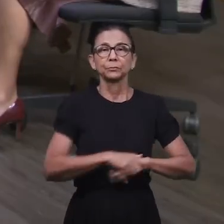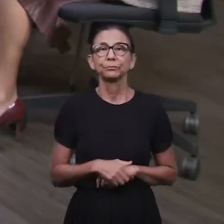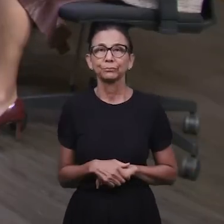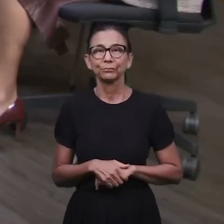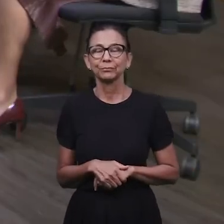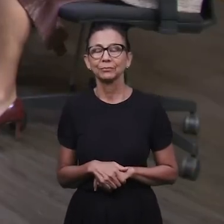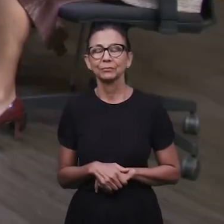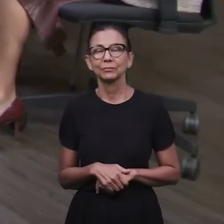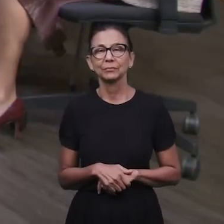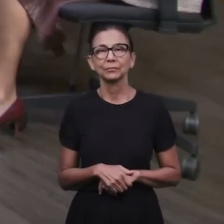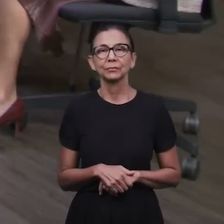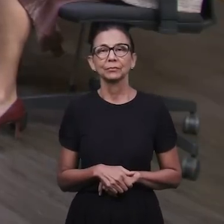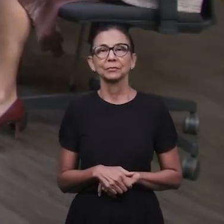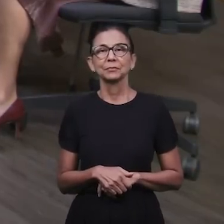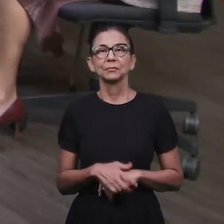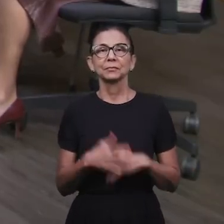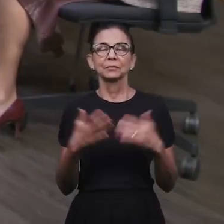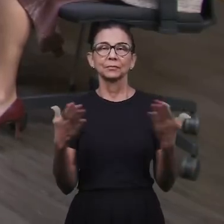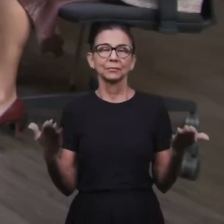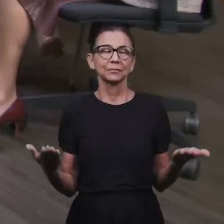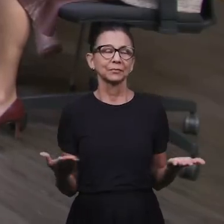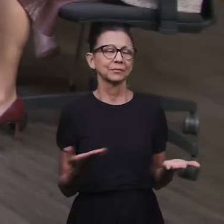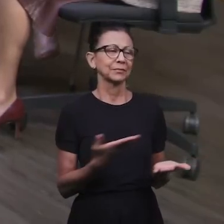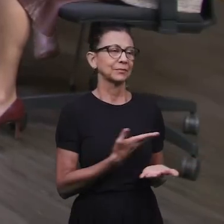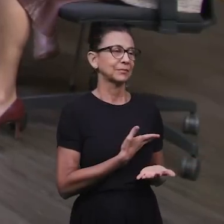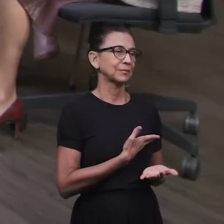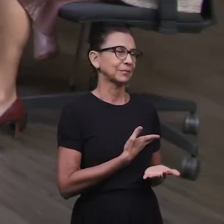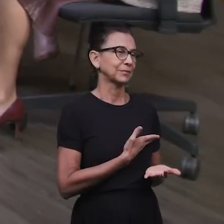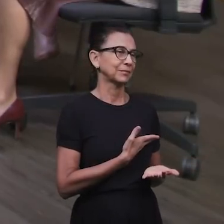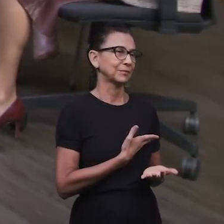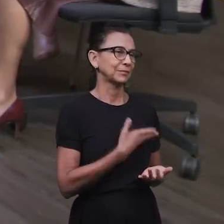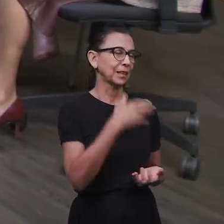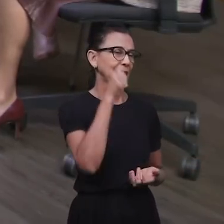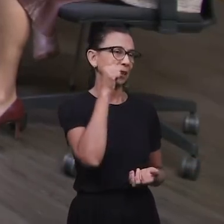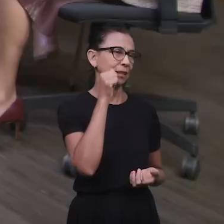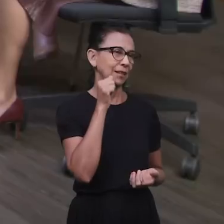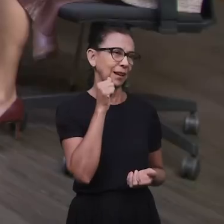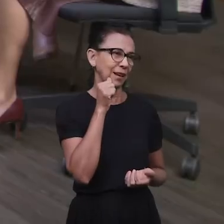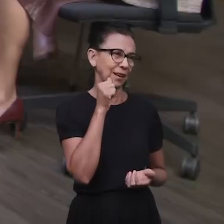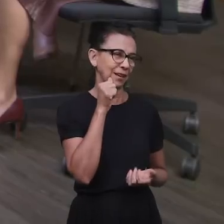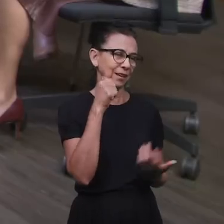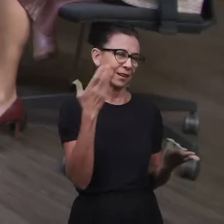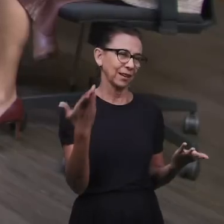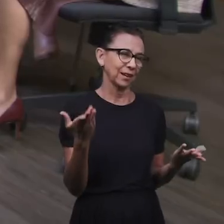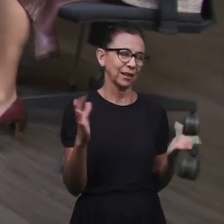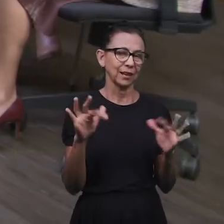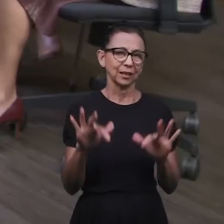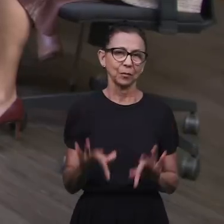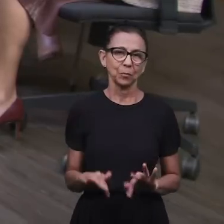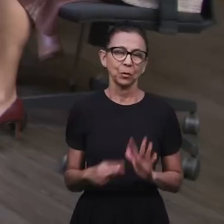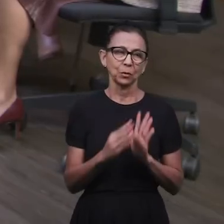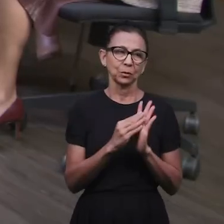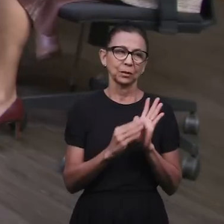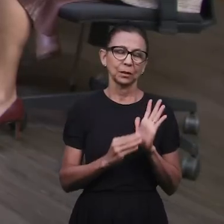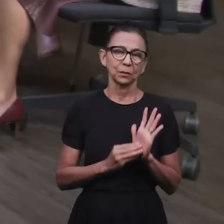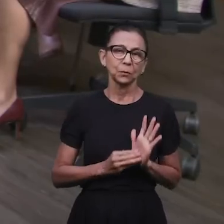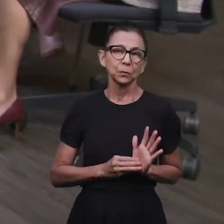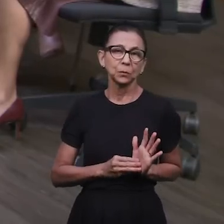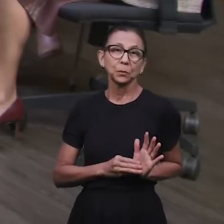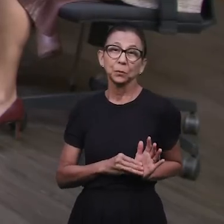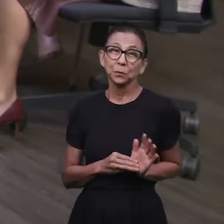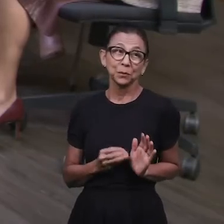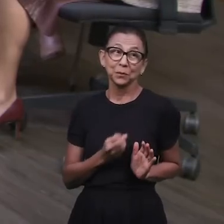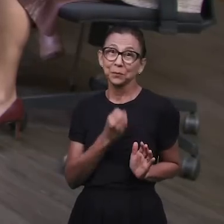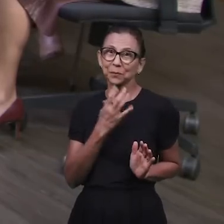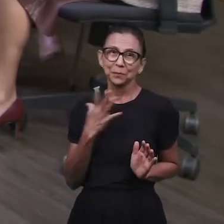Fica escravo de uma coisa boba. Mas é isso aí, vamos lá. Minha colega Andréia, chegamos ao final de mais uma edição